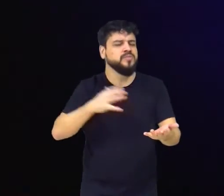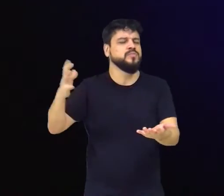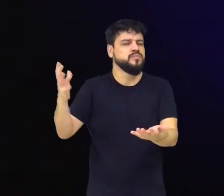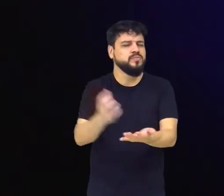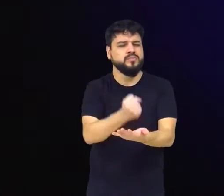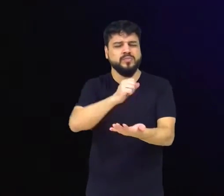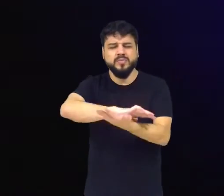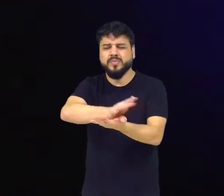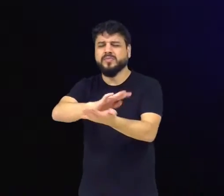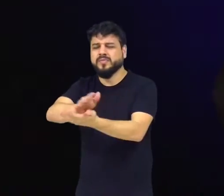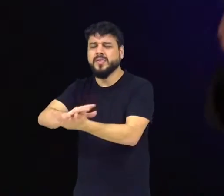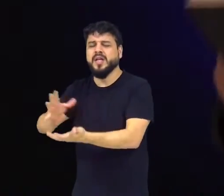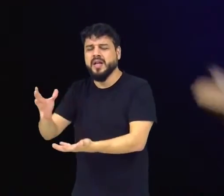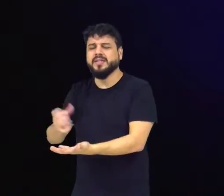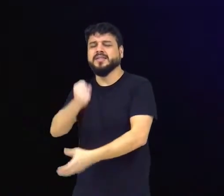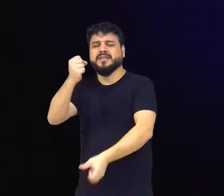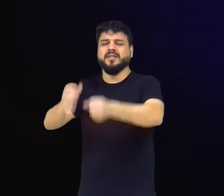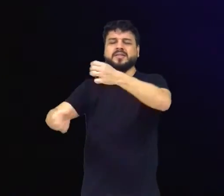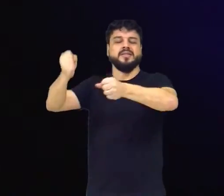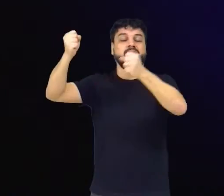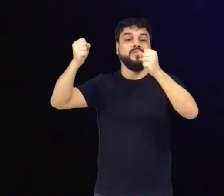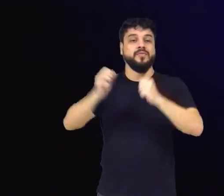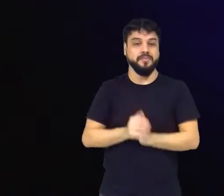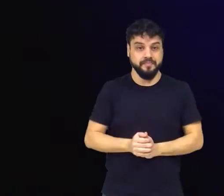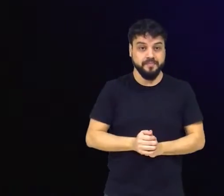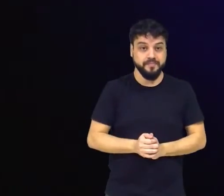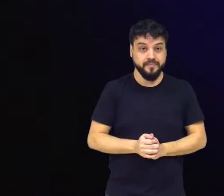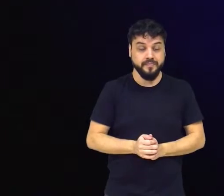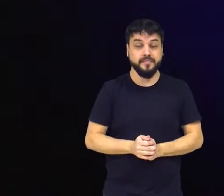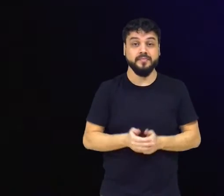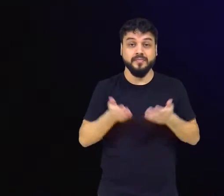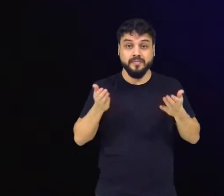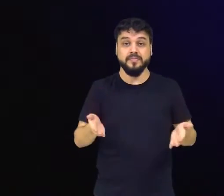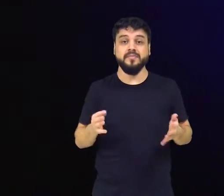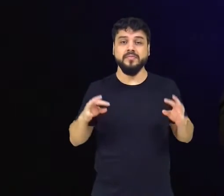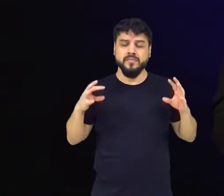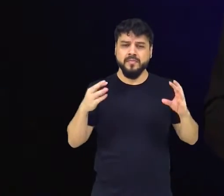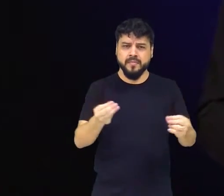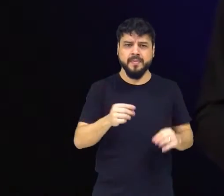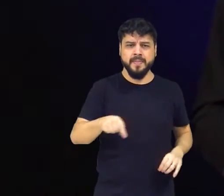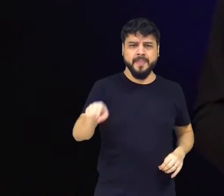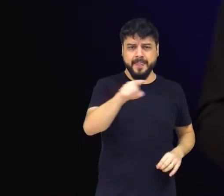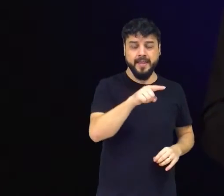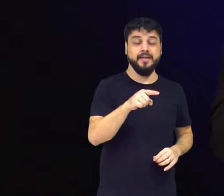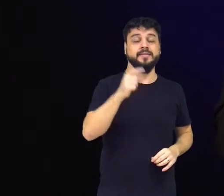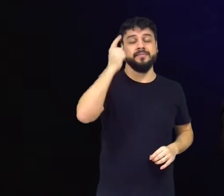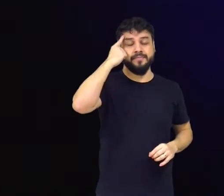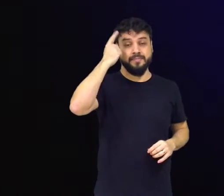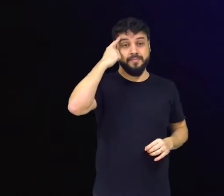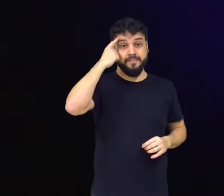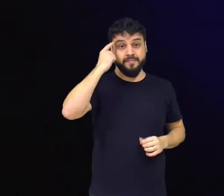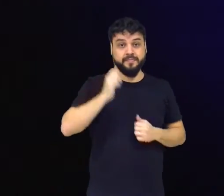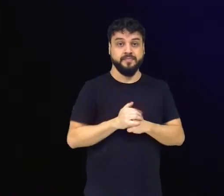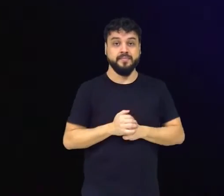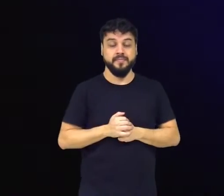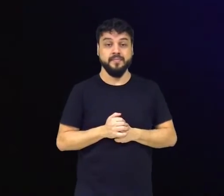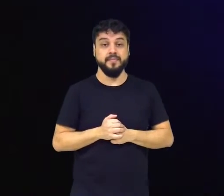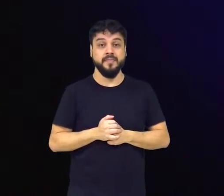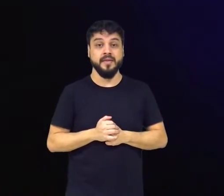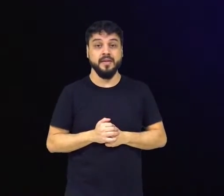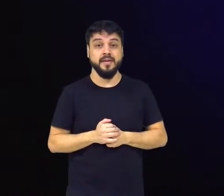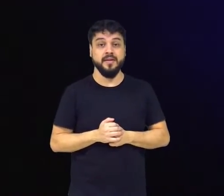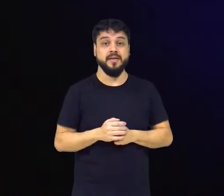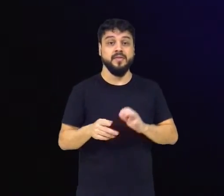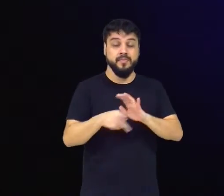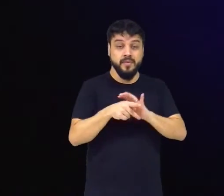diante desse fato de que Jesus é o consolo de Deus para a tua vida, o conselho para você nesse momento é o seguinte: